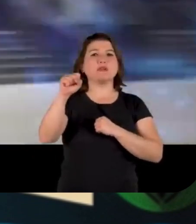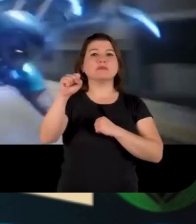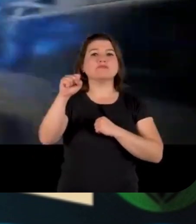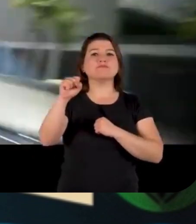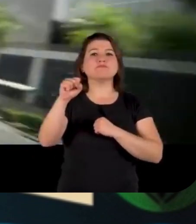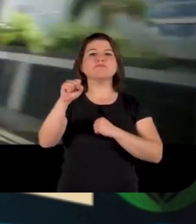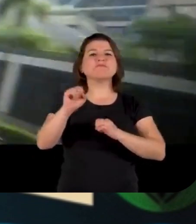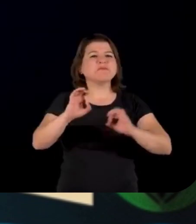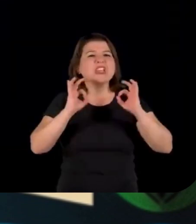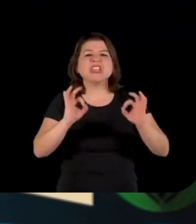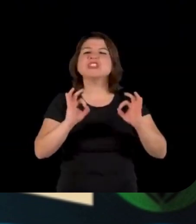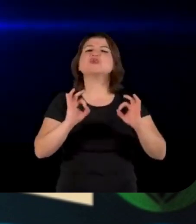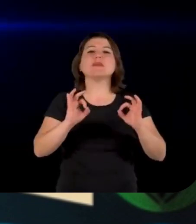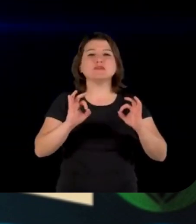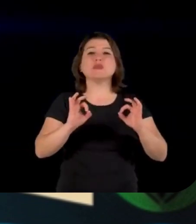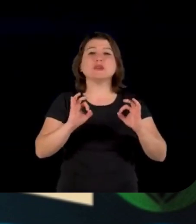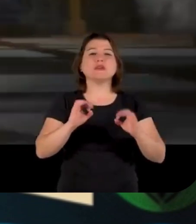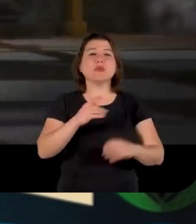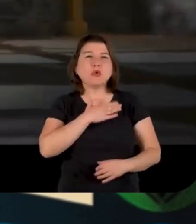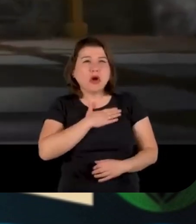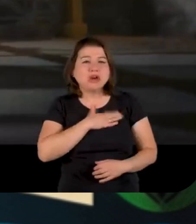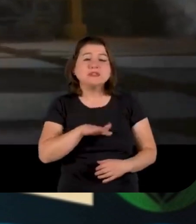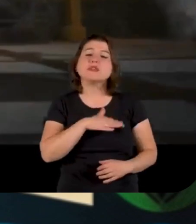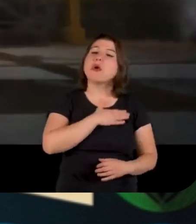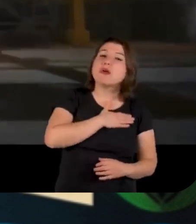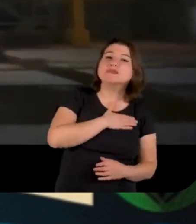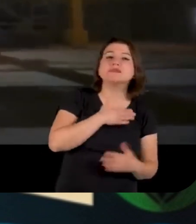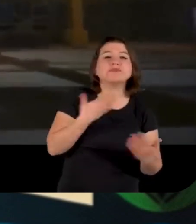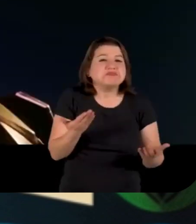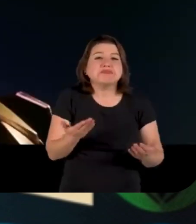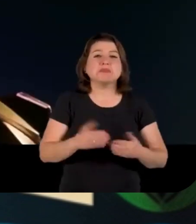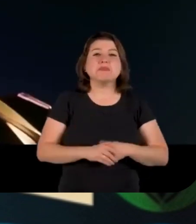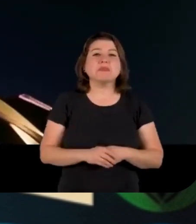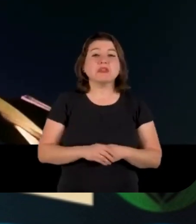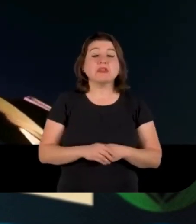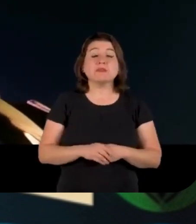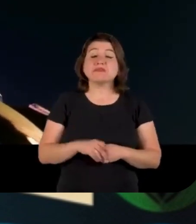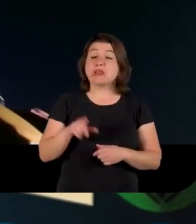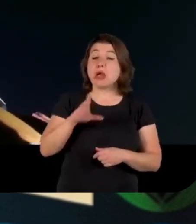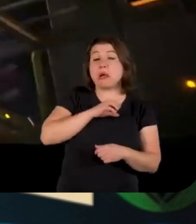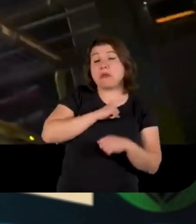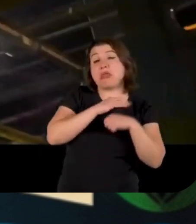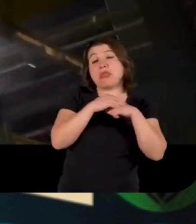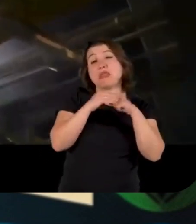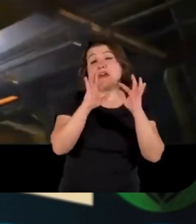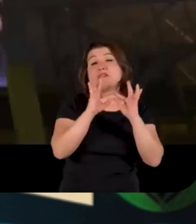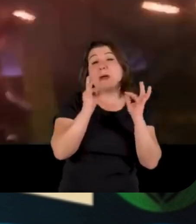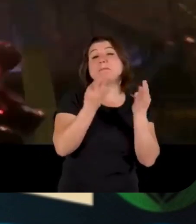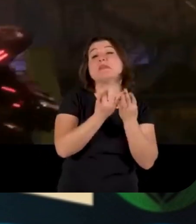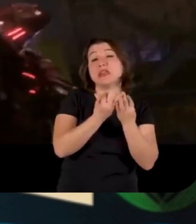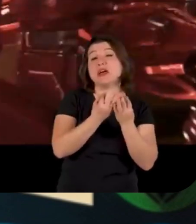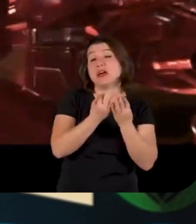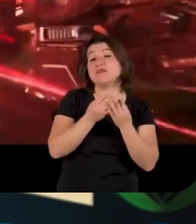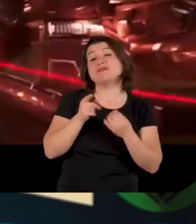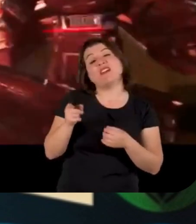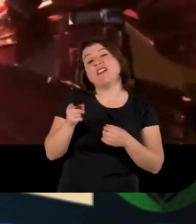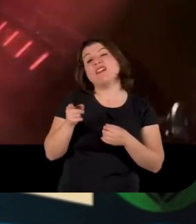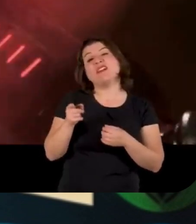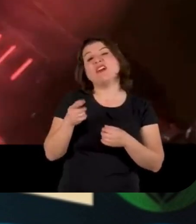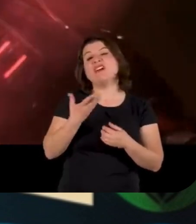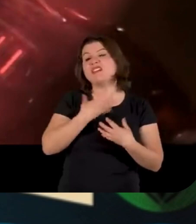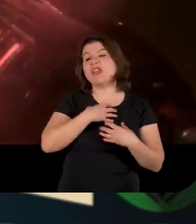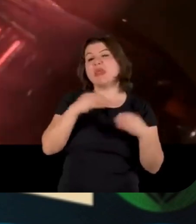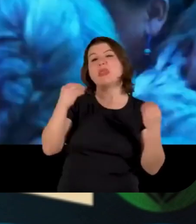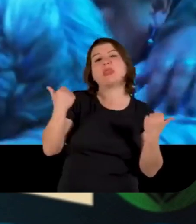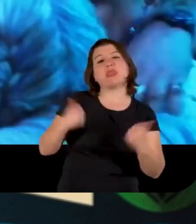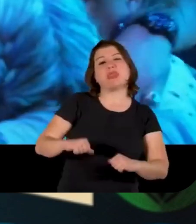trabalhado melhor no filme, que ele é meio que o segundo maior coadjuvante do filme, assim, do lado dele, que